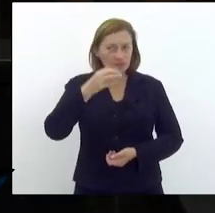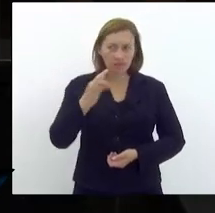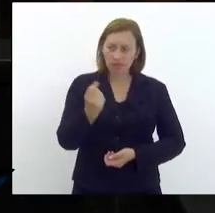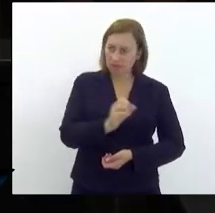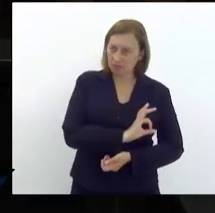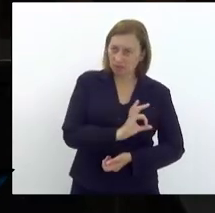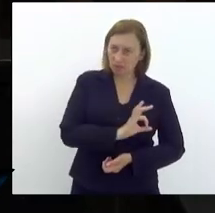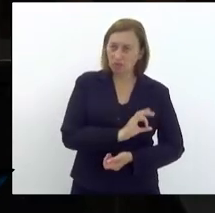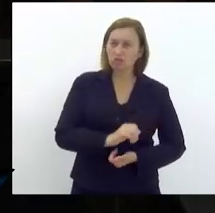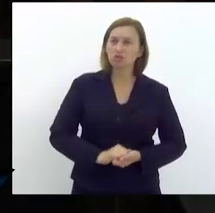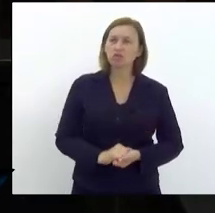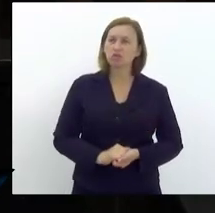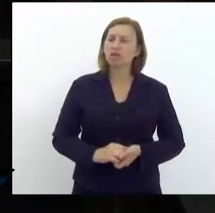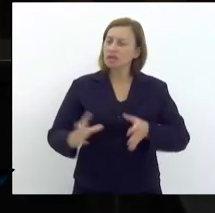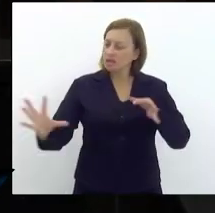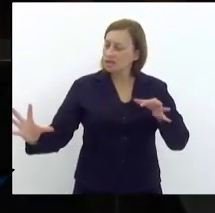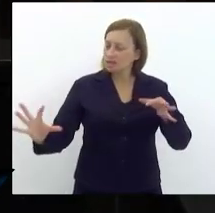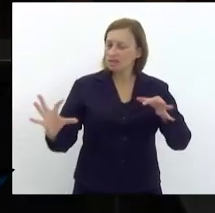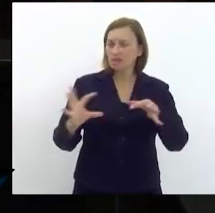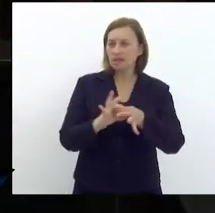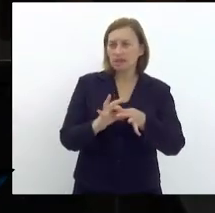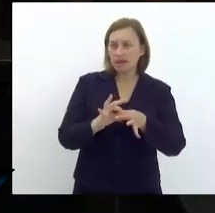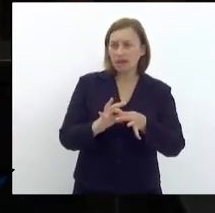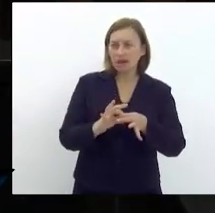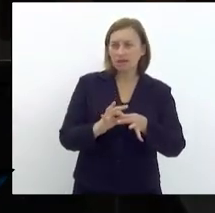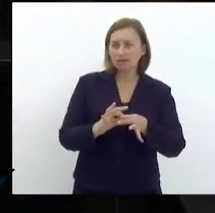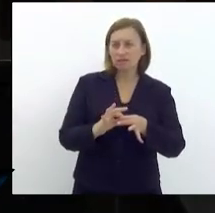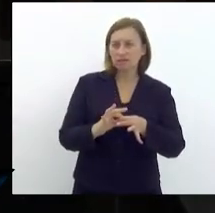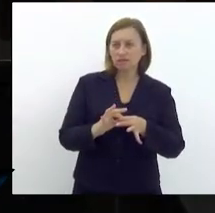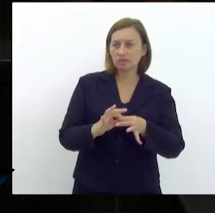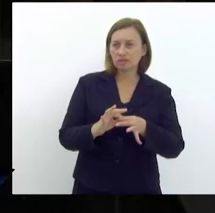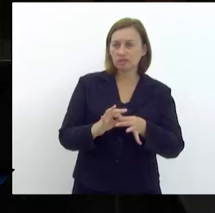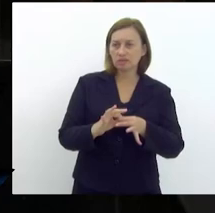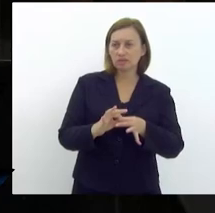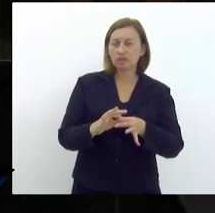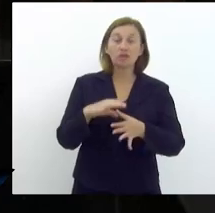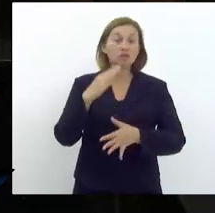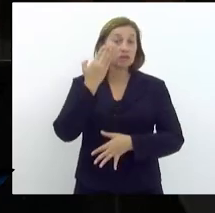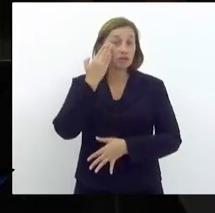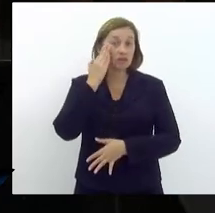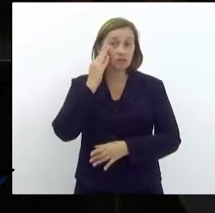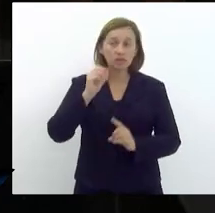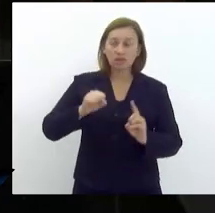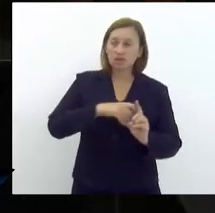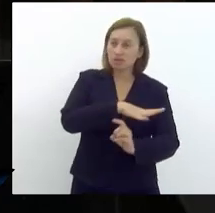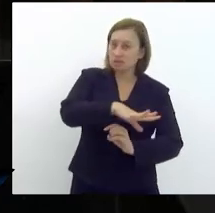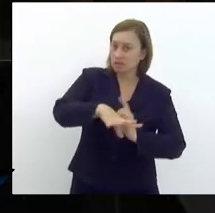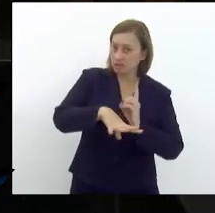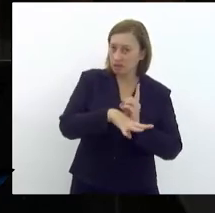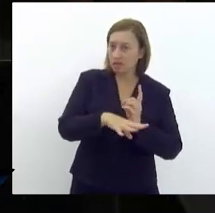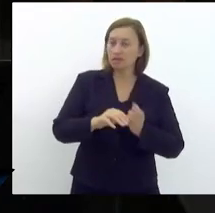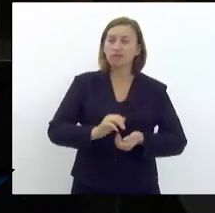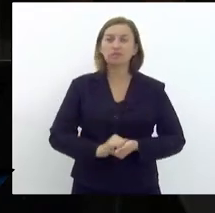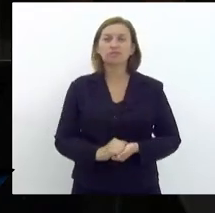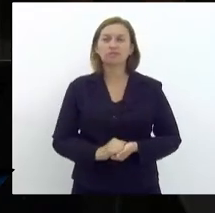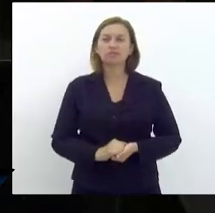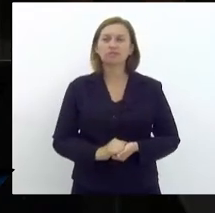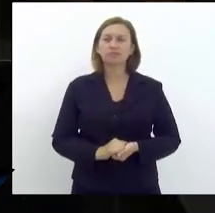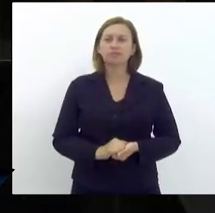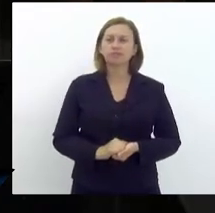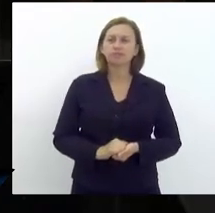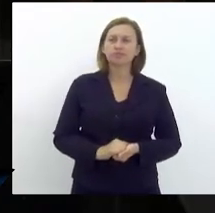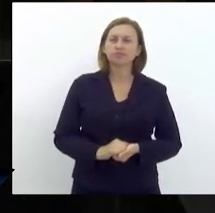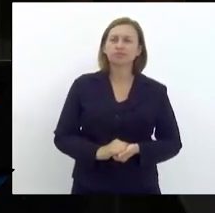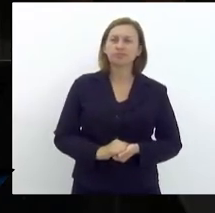que se alinharam só ponto de vista de compreensão da sociedade respaldado